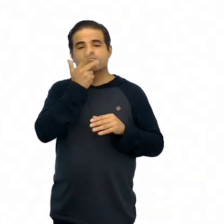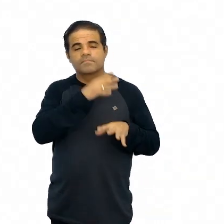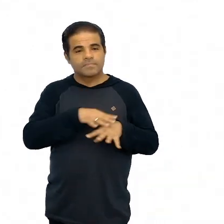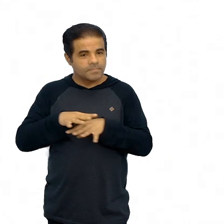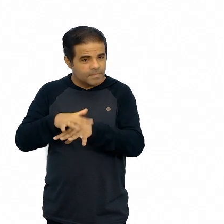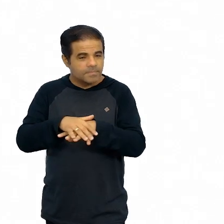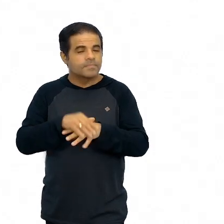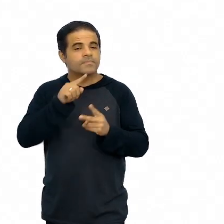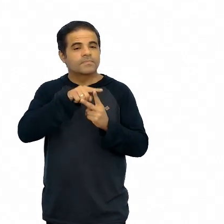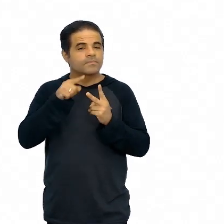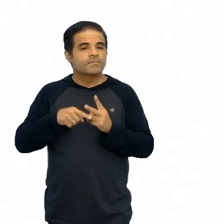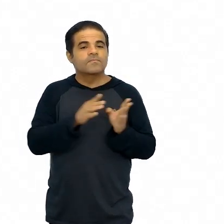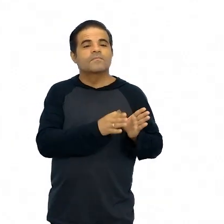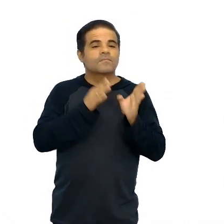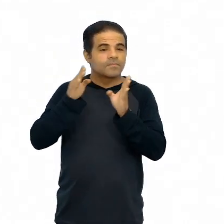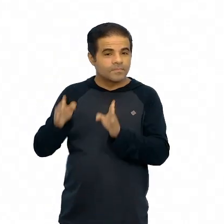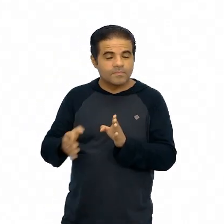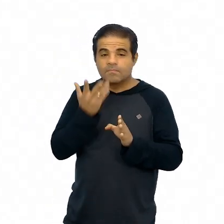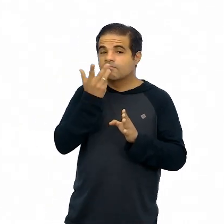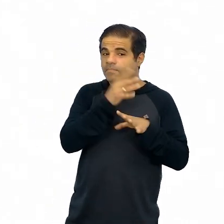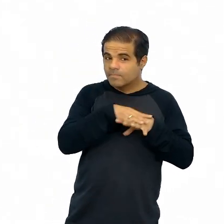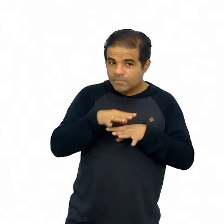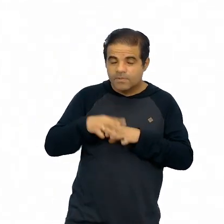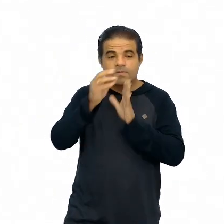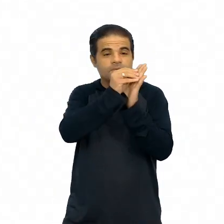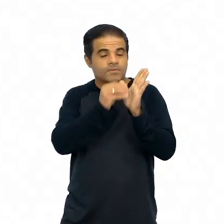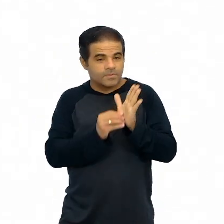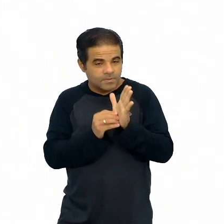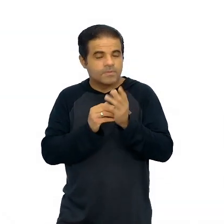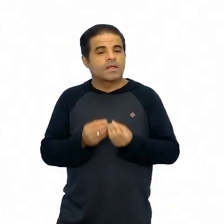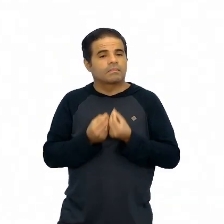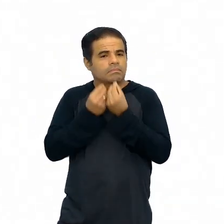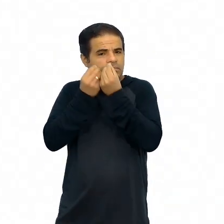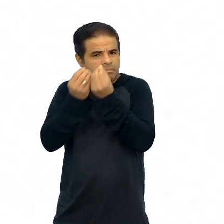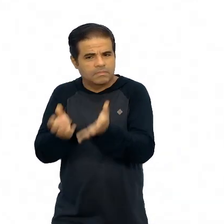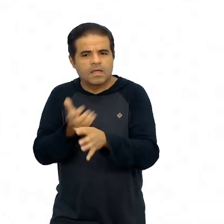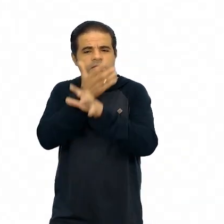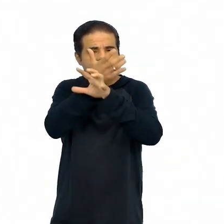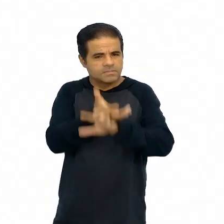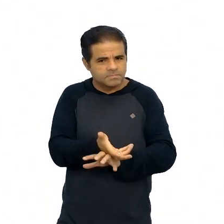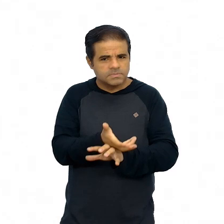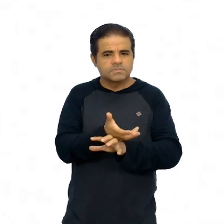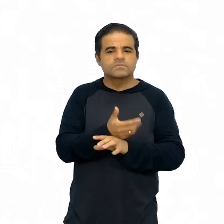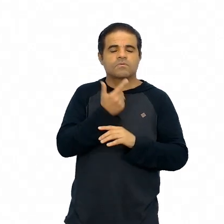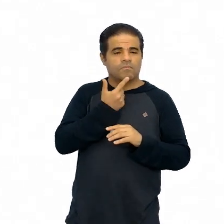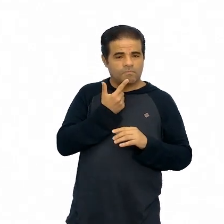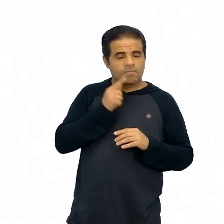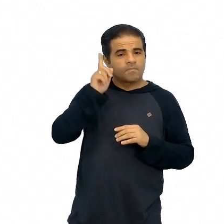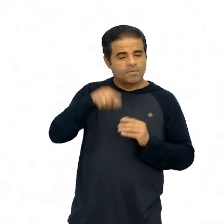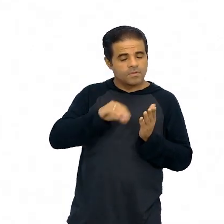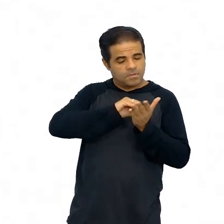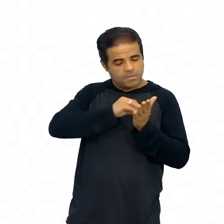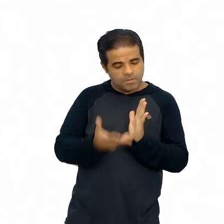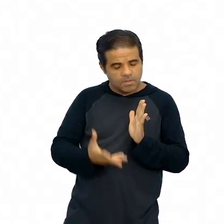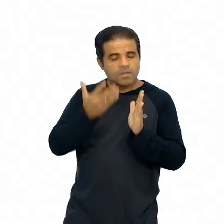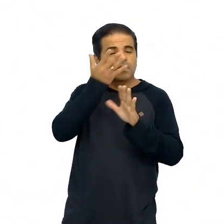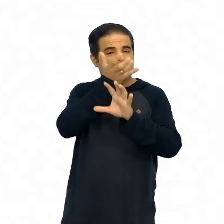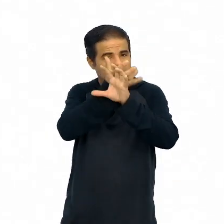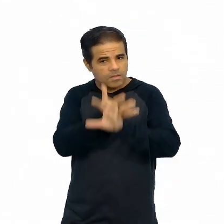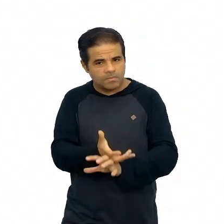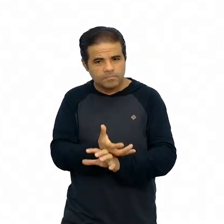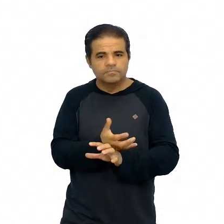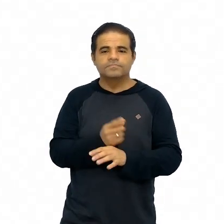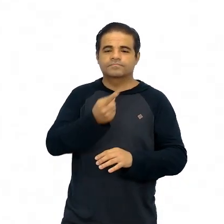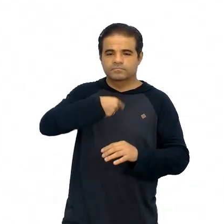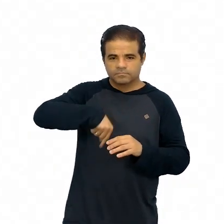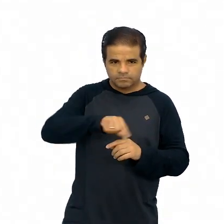em duas partes. O conteúdo da disciplina, quando a gente fala conteúdo da disciplina, a